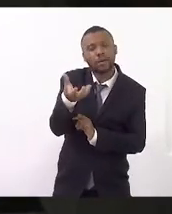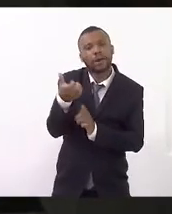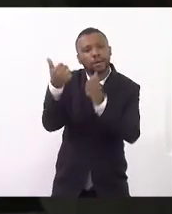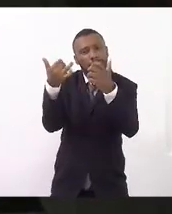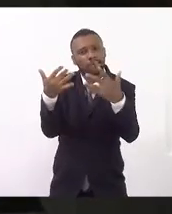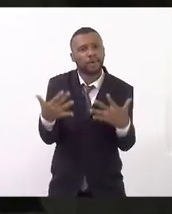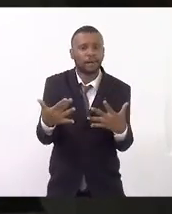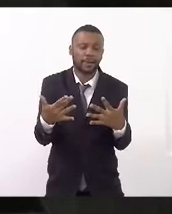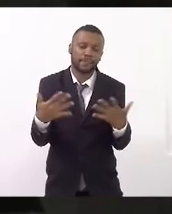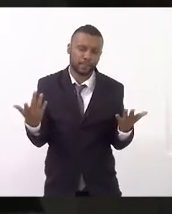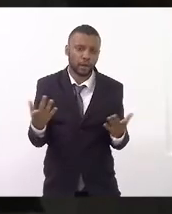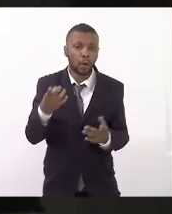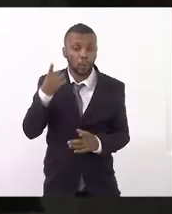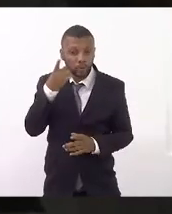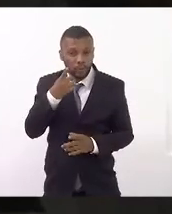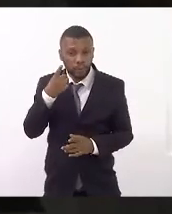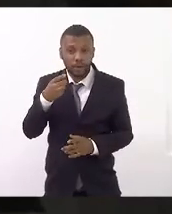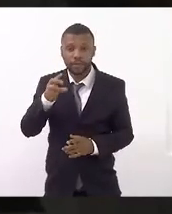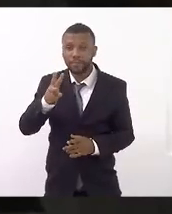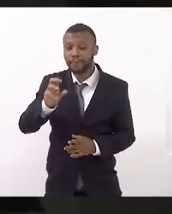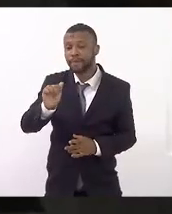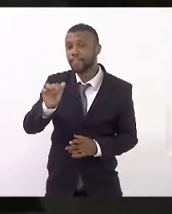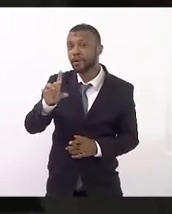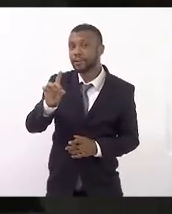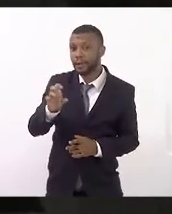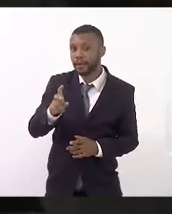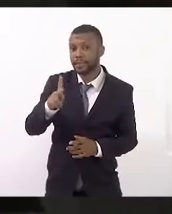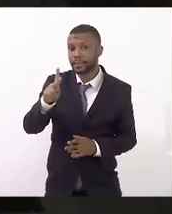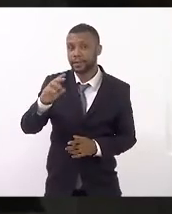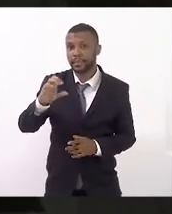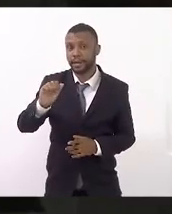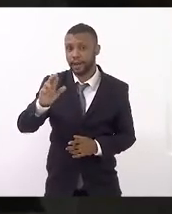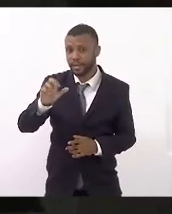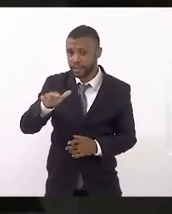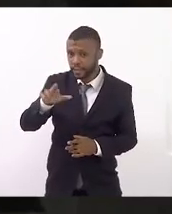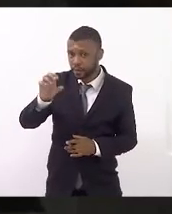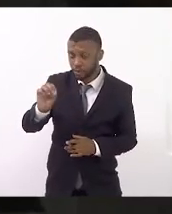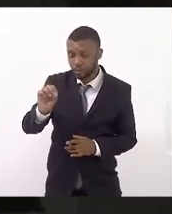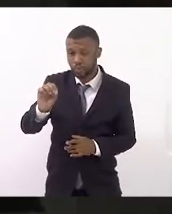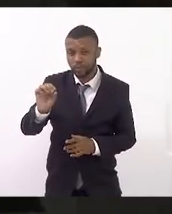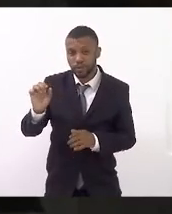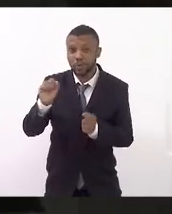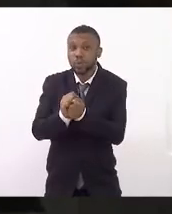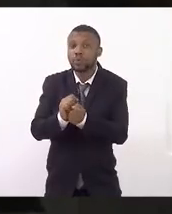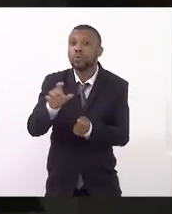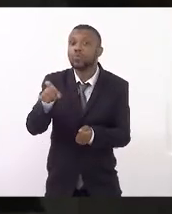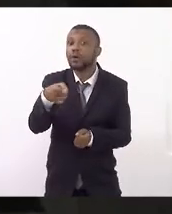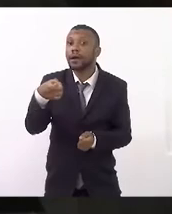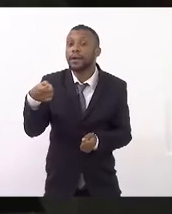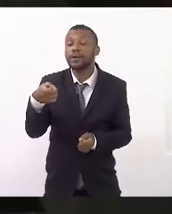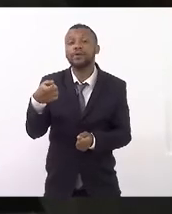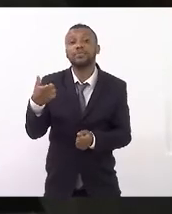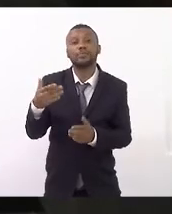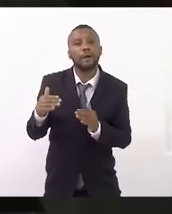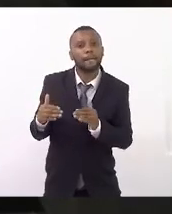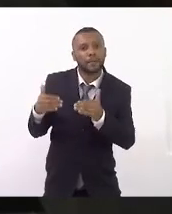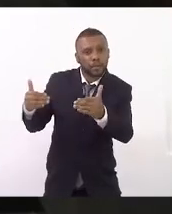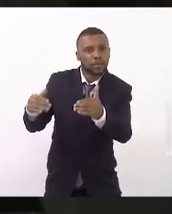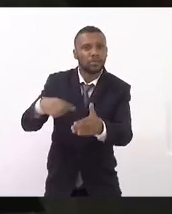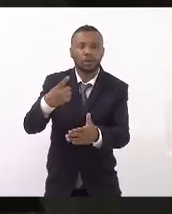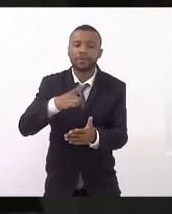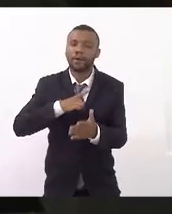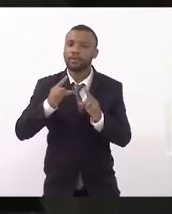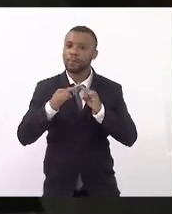nos acompanhou quando os ex-ministros tivemos na semana passada em Brasília. Nós tivemos em